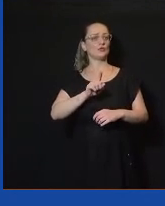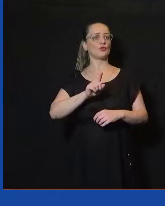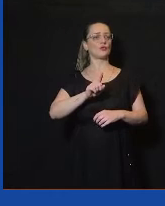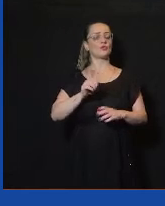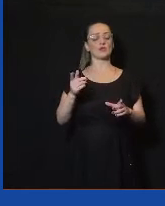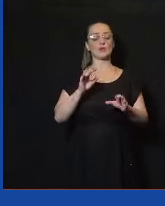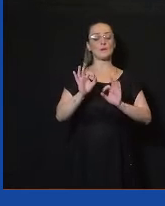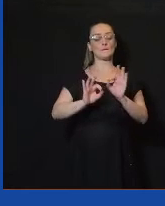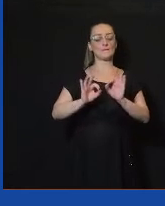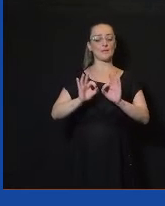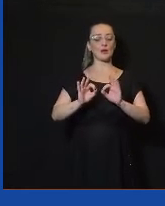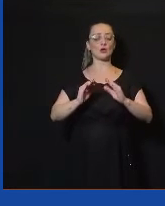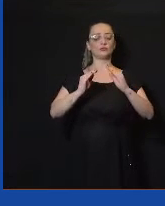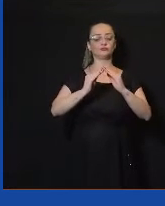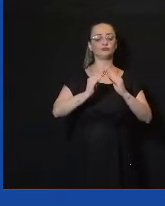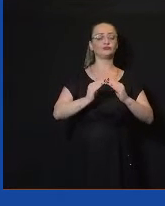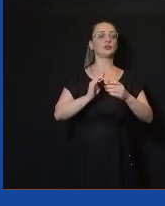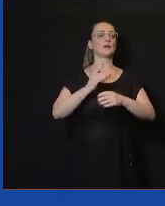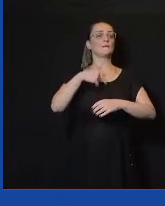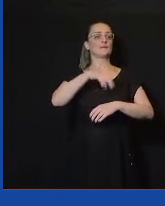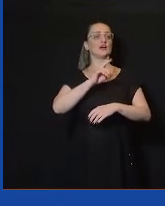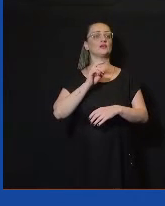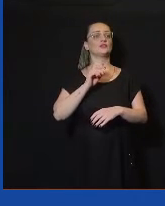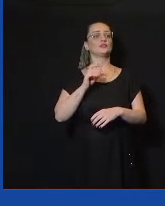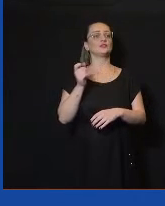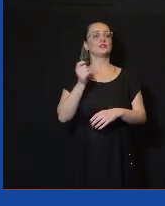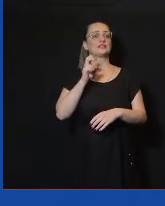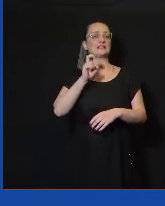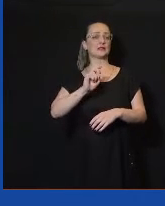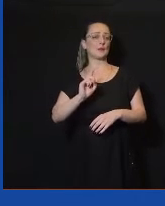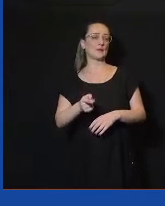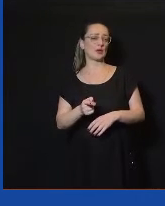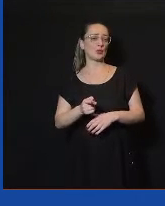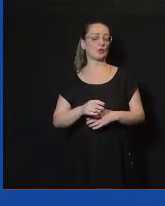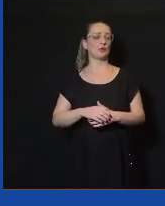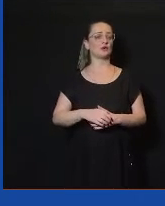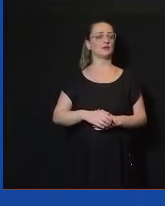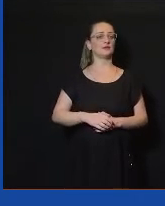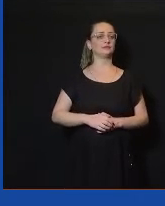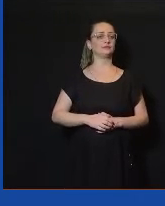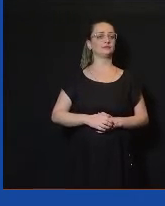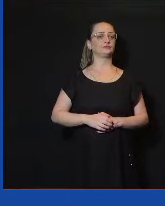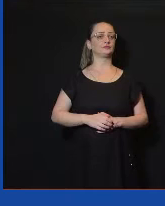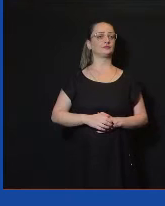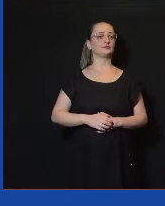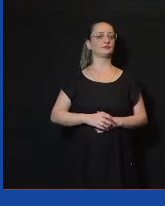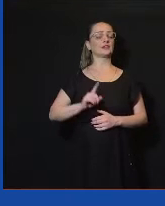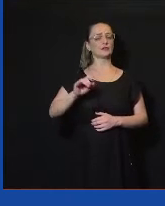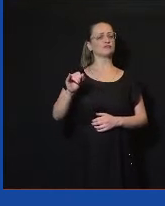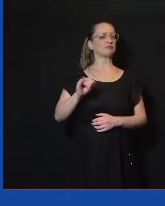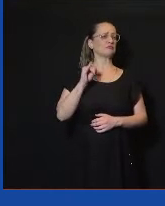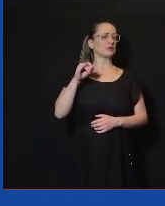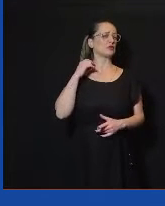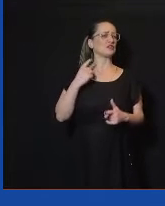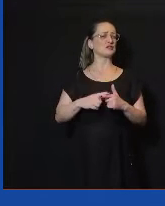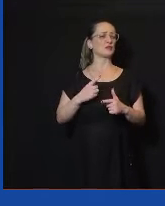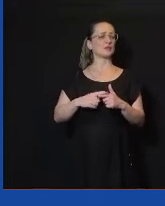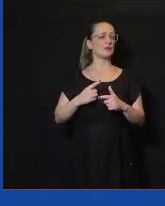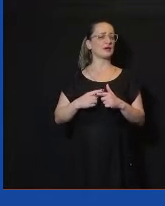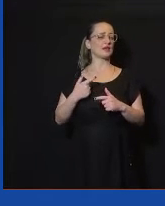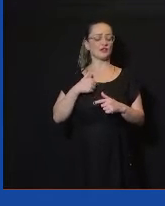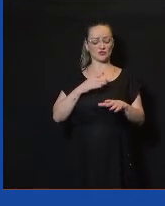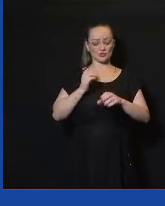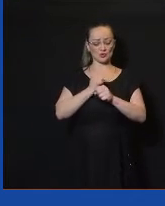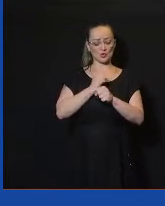montamos brigadas em mais de 5 mil favelas do Brasil. E isso foi importante porque a gente chegou a construir uma